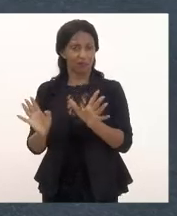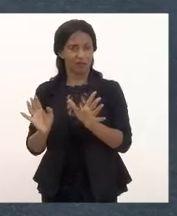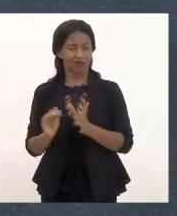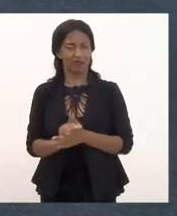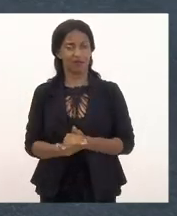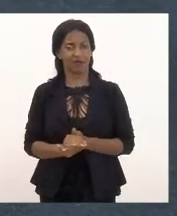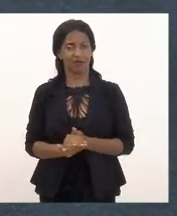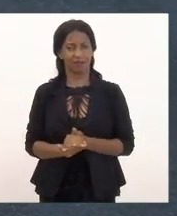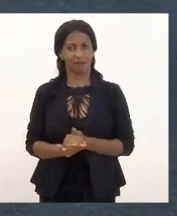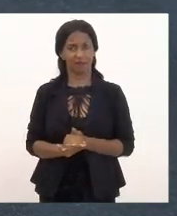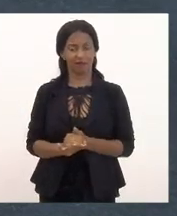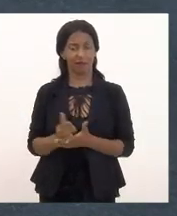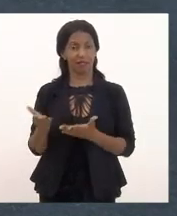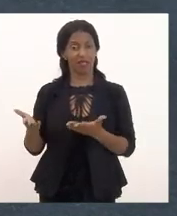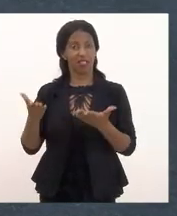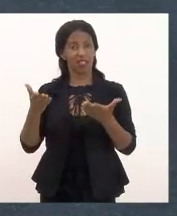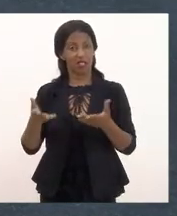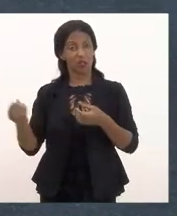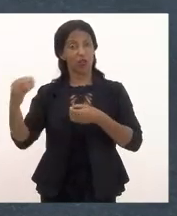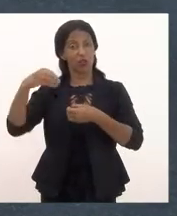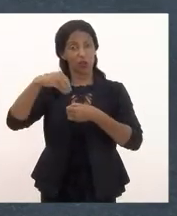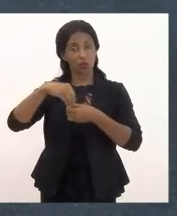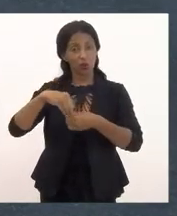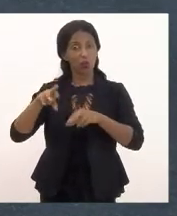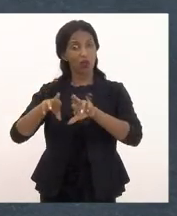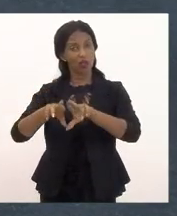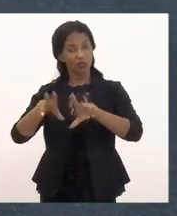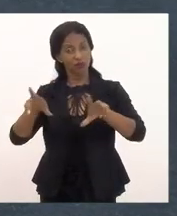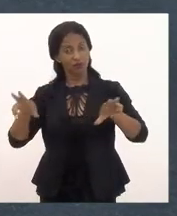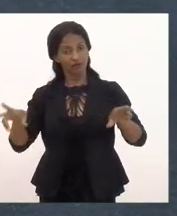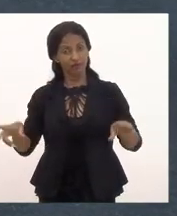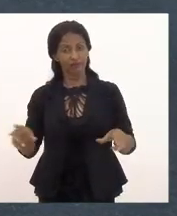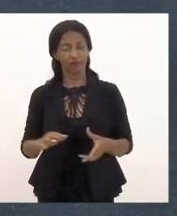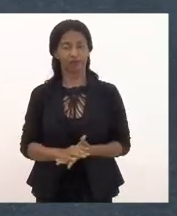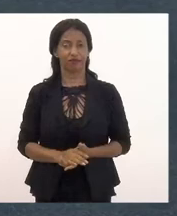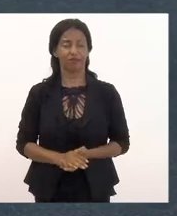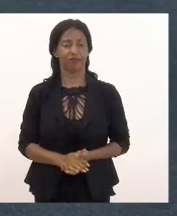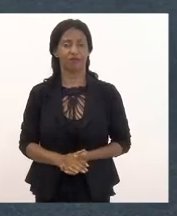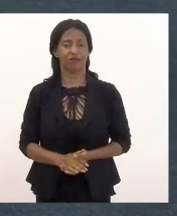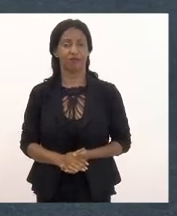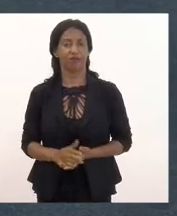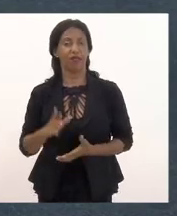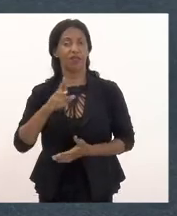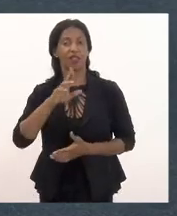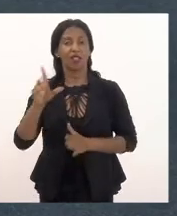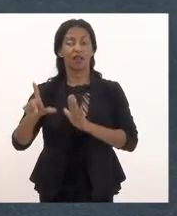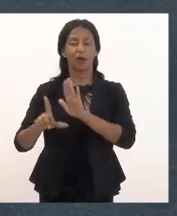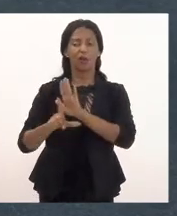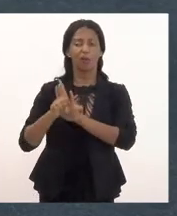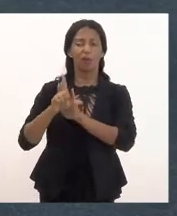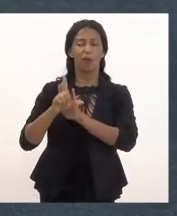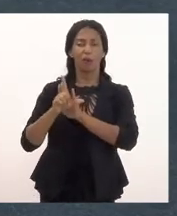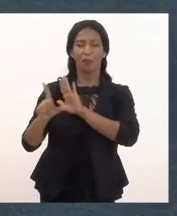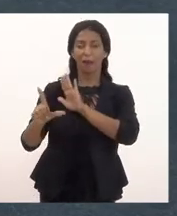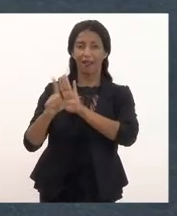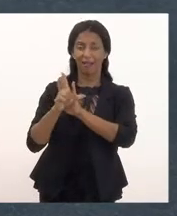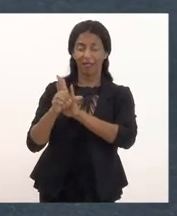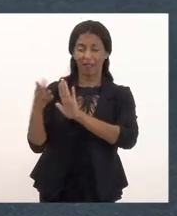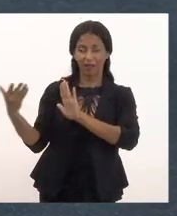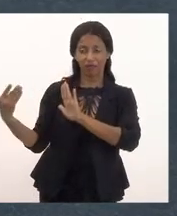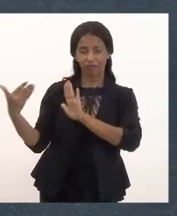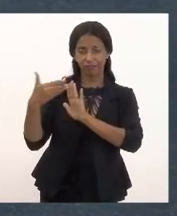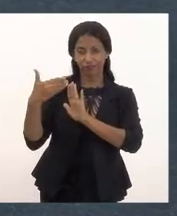E isto inclui a diversidade. E não é uma lei excludente que